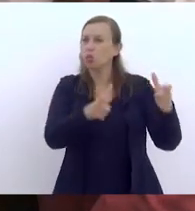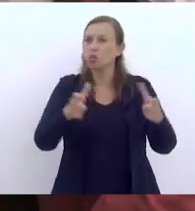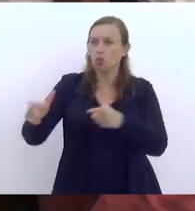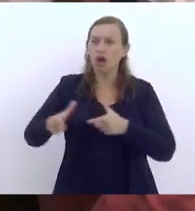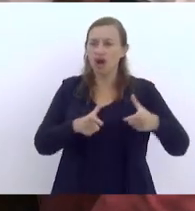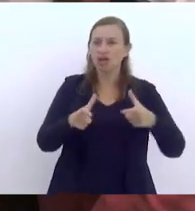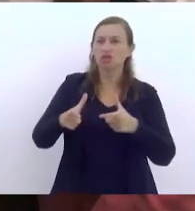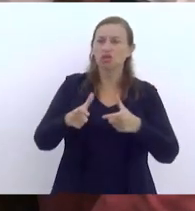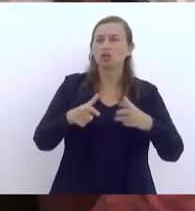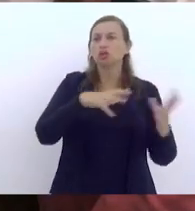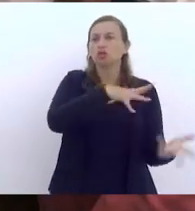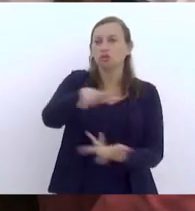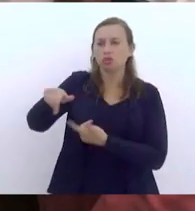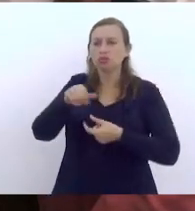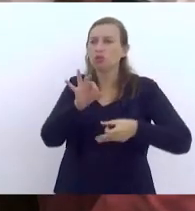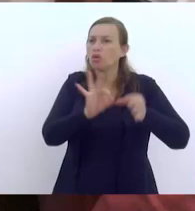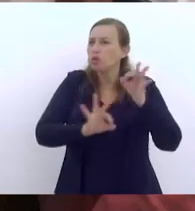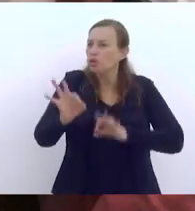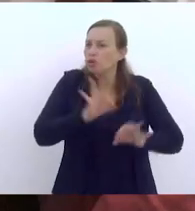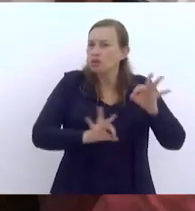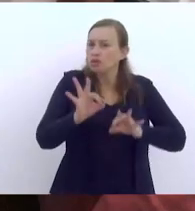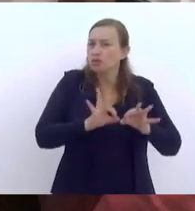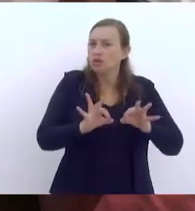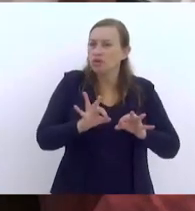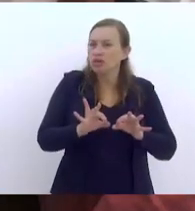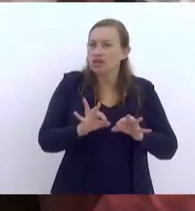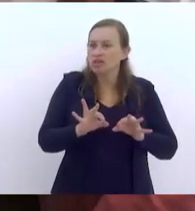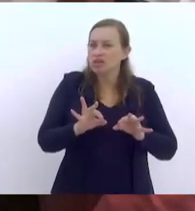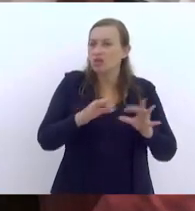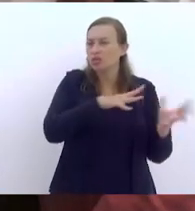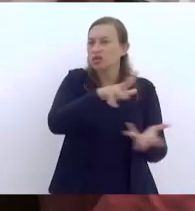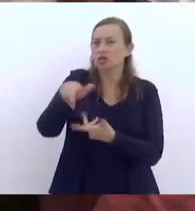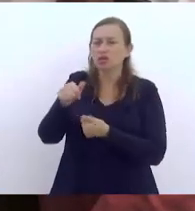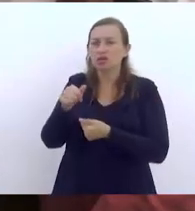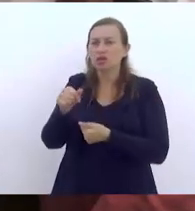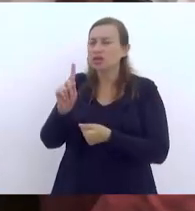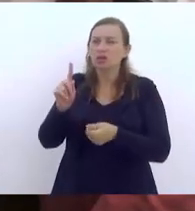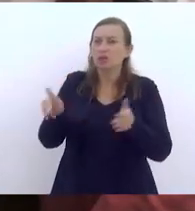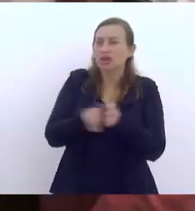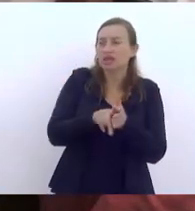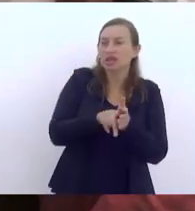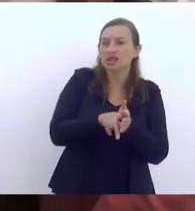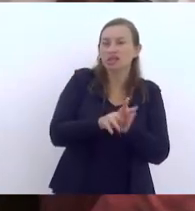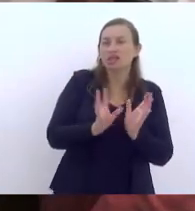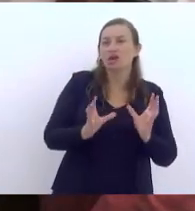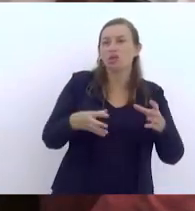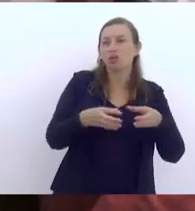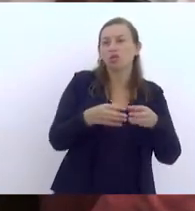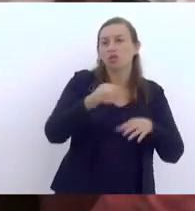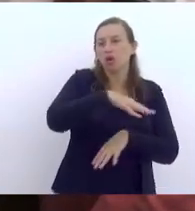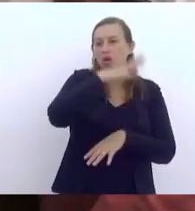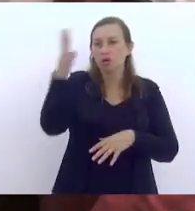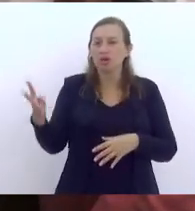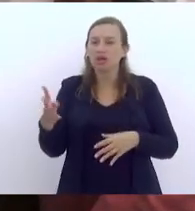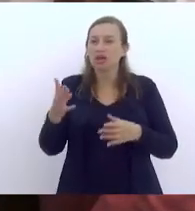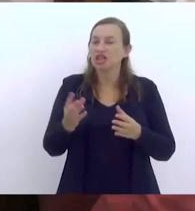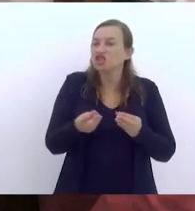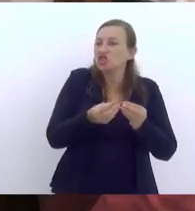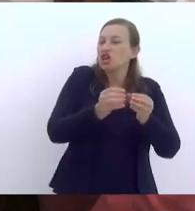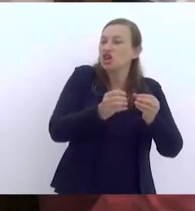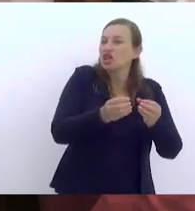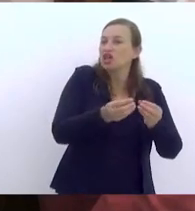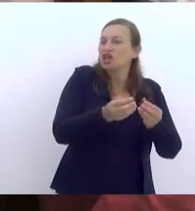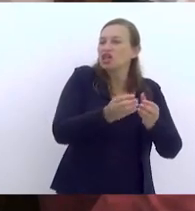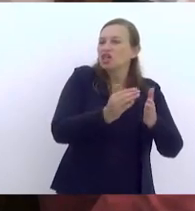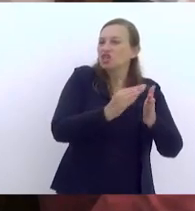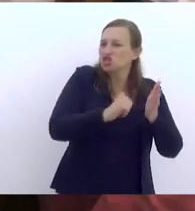mundo, organizado por uma organização internacional que não o Arco-Íris. Então, está se querendo derrubar um projeto com